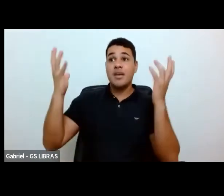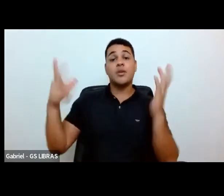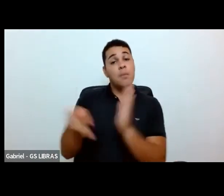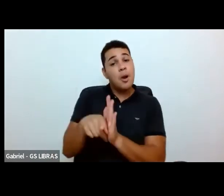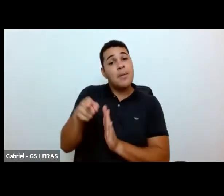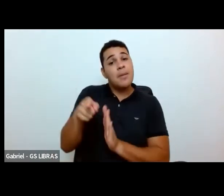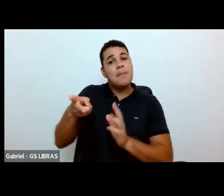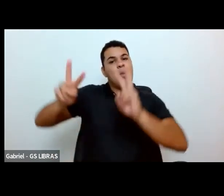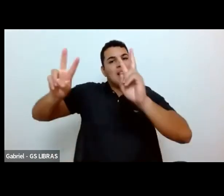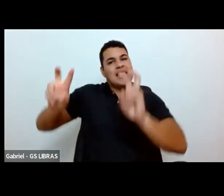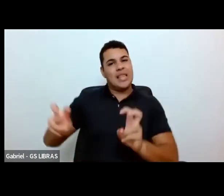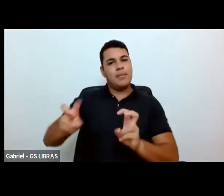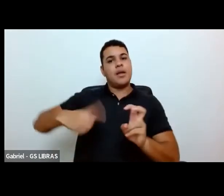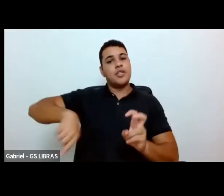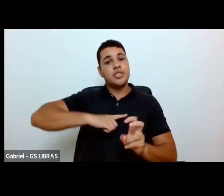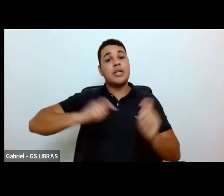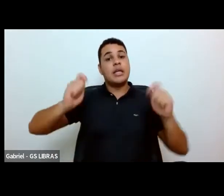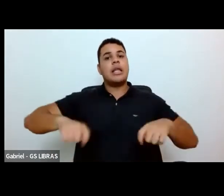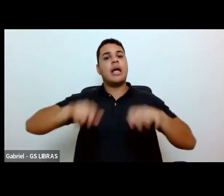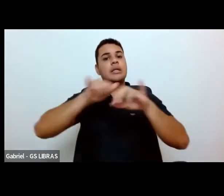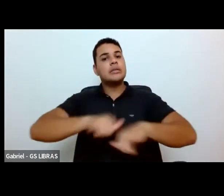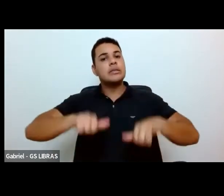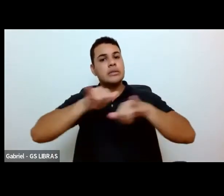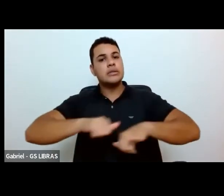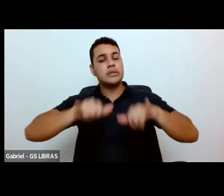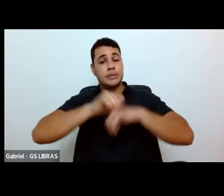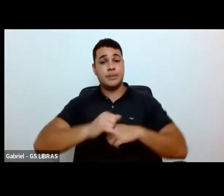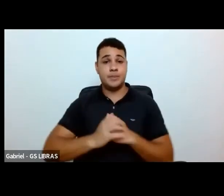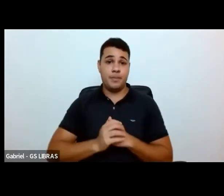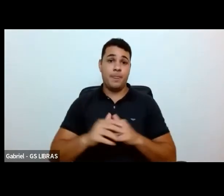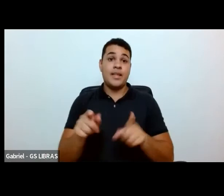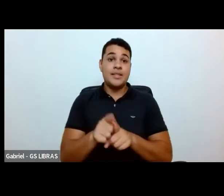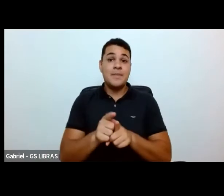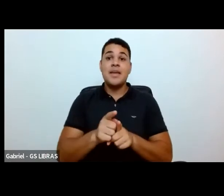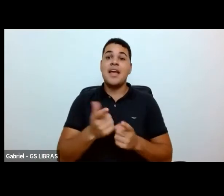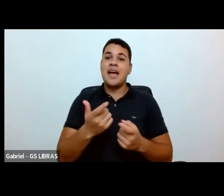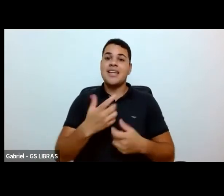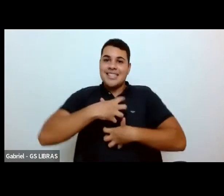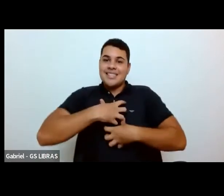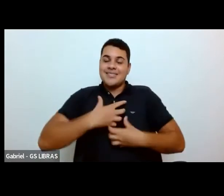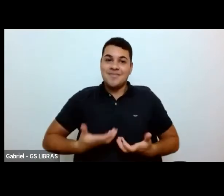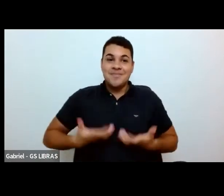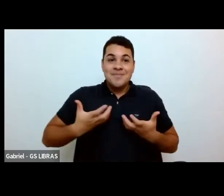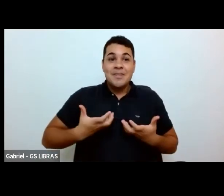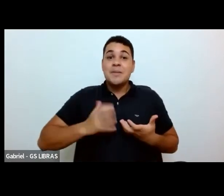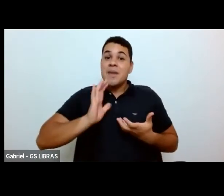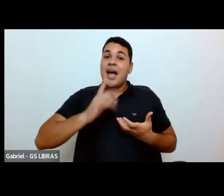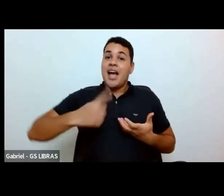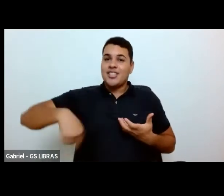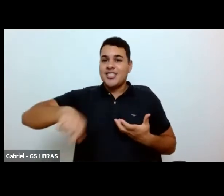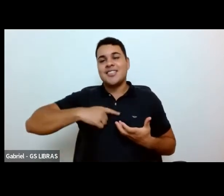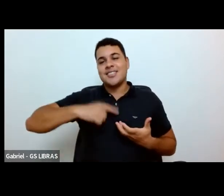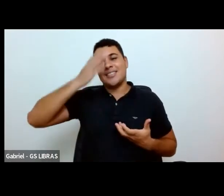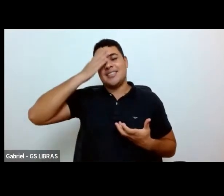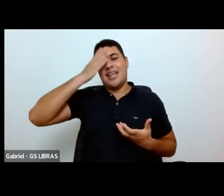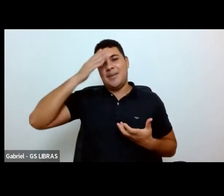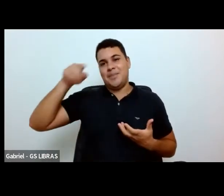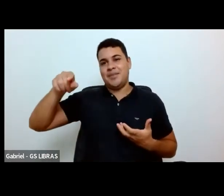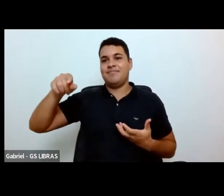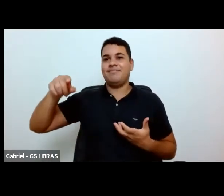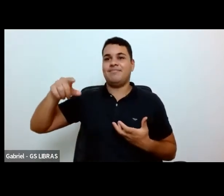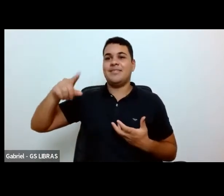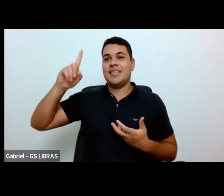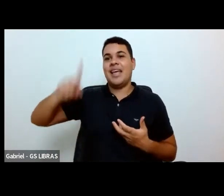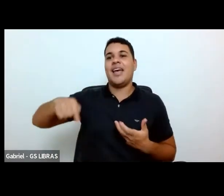o quanto, ao mesmo tempo que a gente fica inspirado em encontros desse, mas o quanto ainda é adverso o cenário do diálogo mais